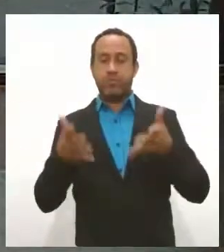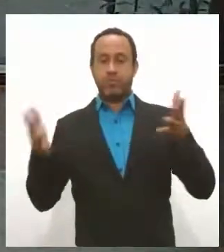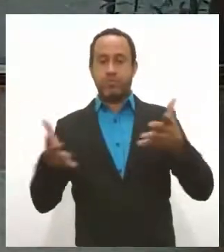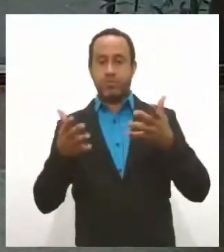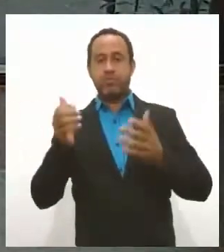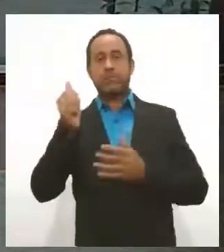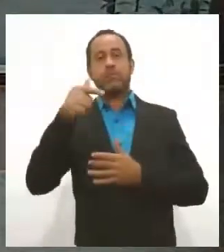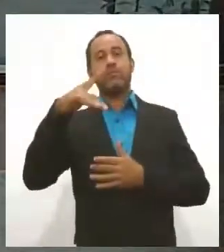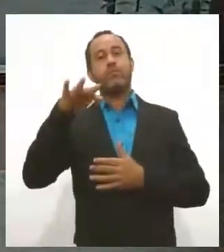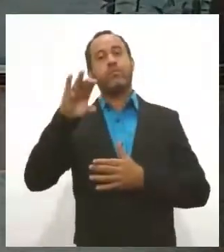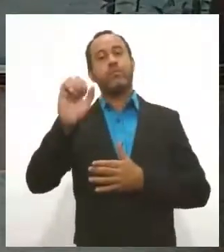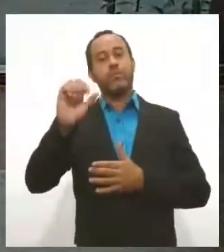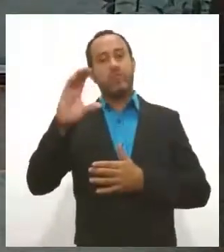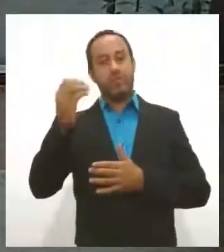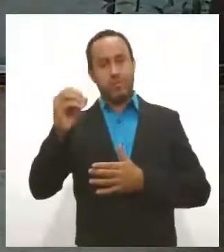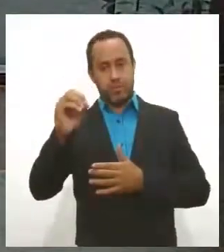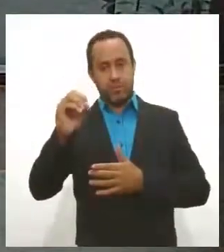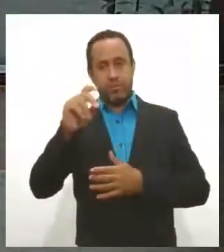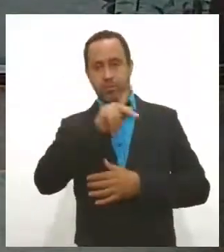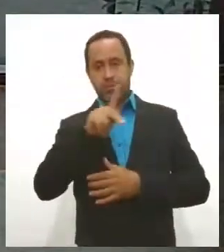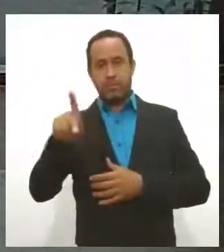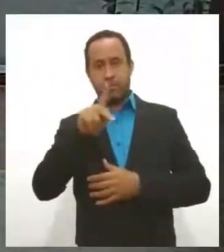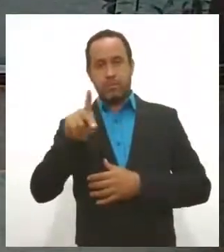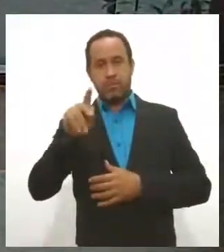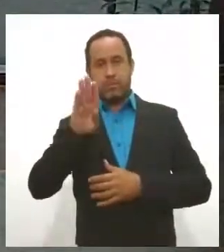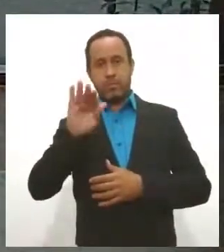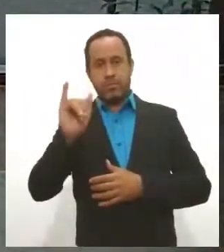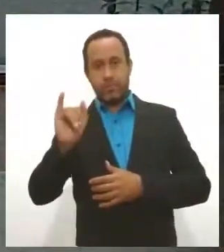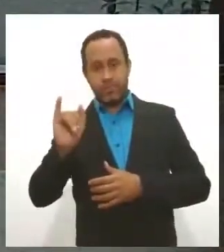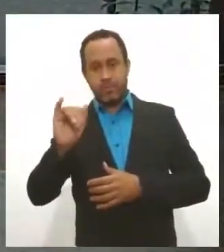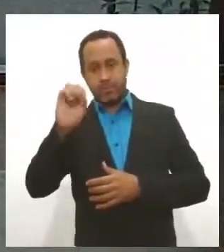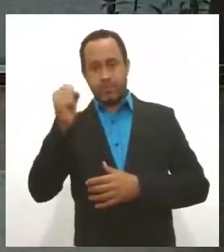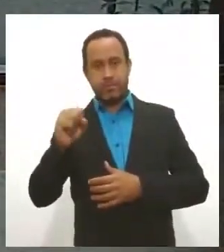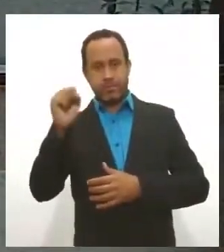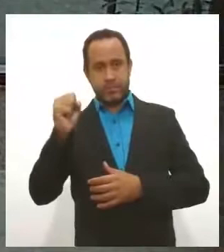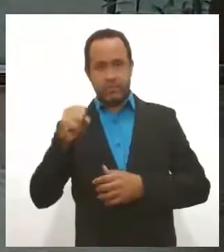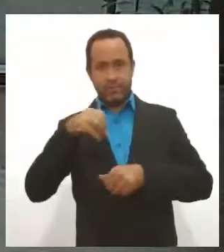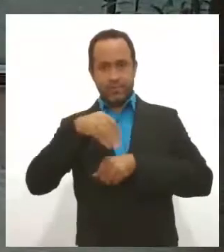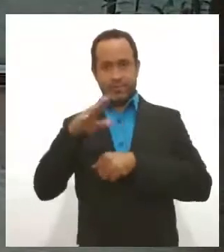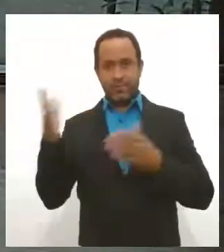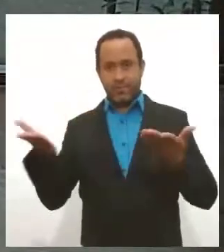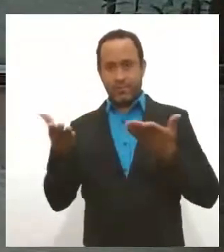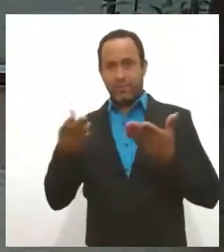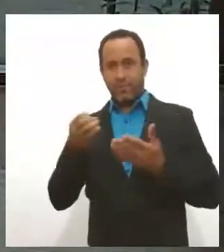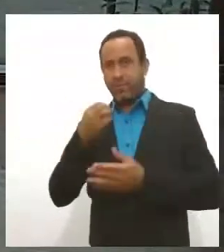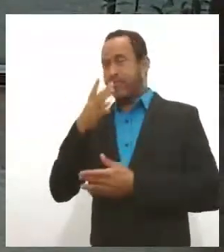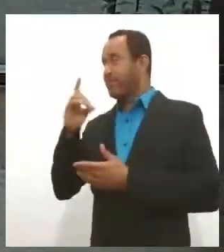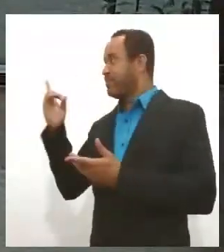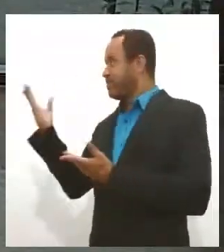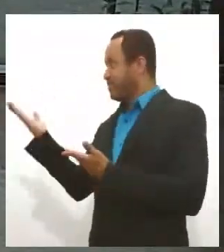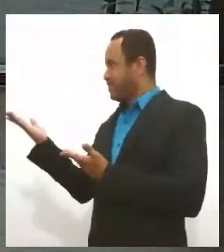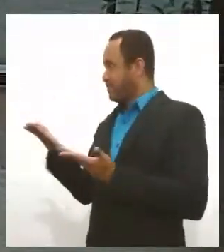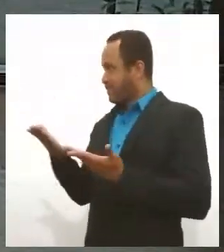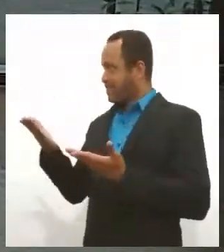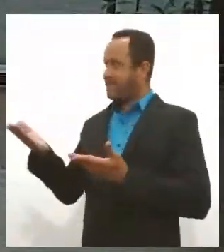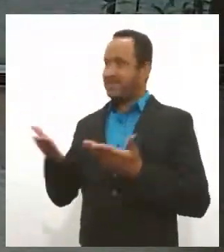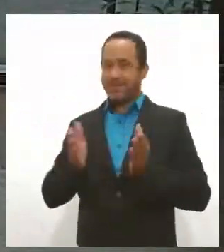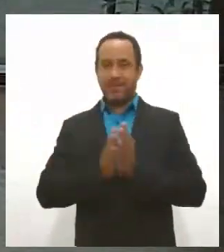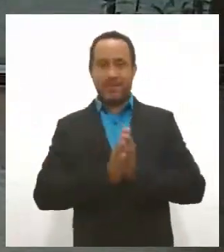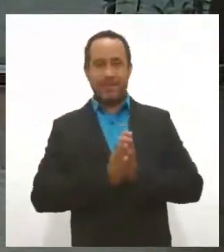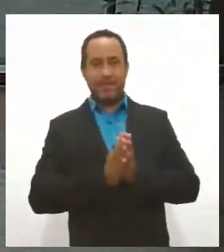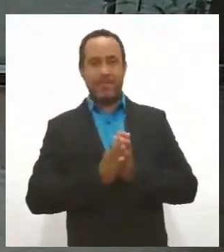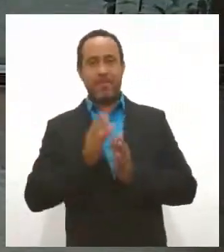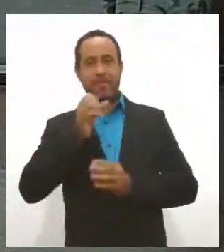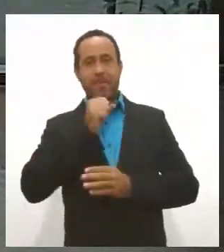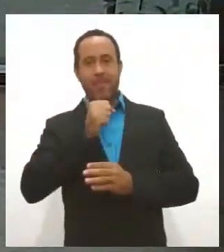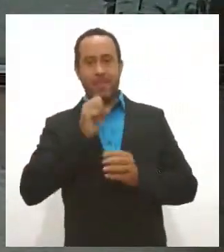Antônio Carlos Franco Sobrinho, que é presidente da BI em Sergipe, e conta essa novidade para a gente. Então, Antônio Carlos, muito bom dia, seja bem-vindo aqui